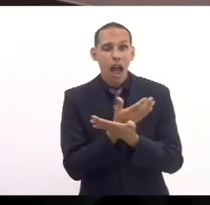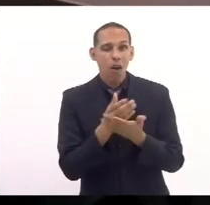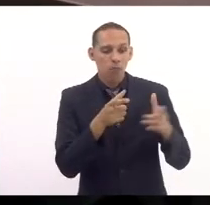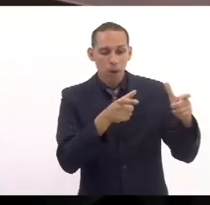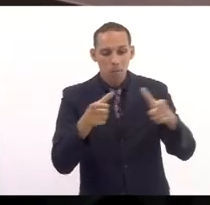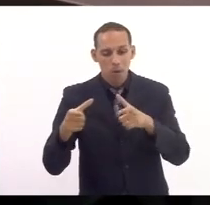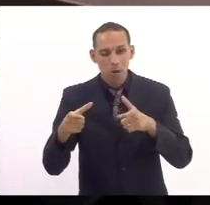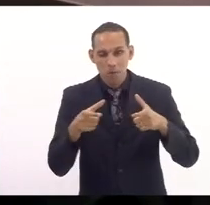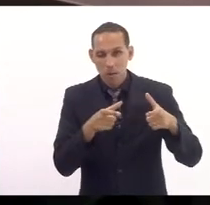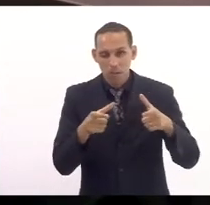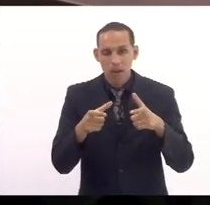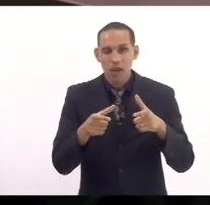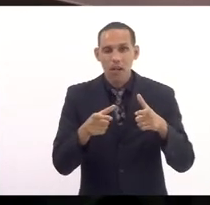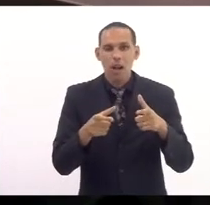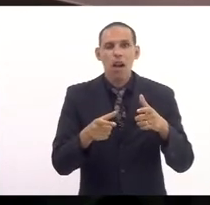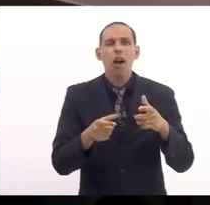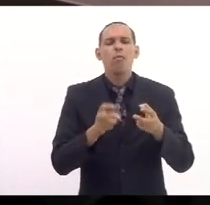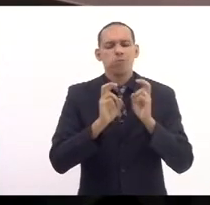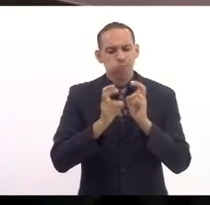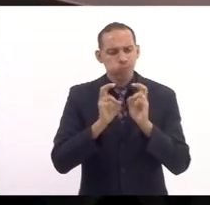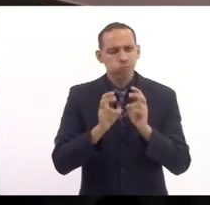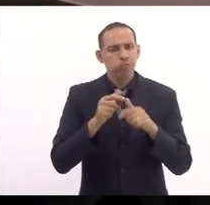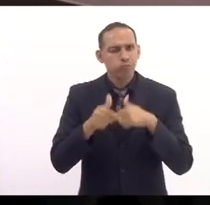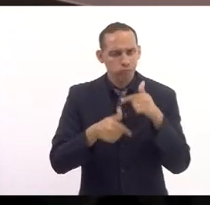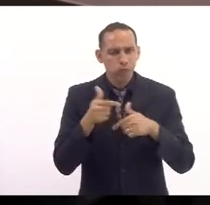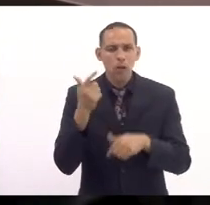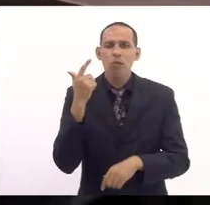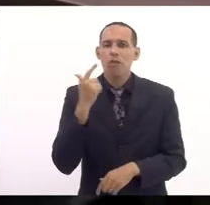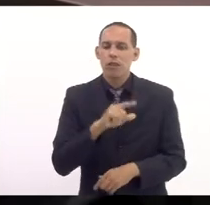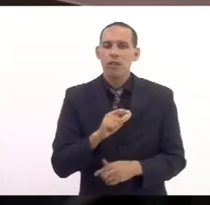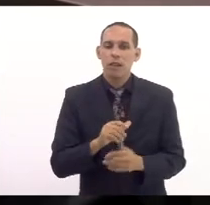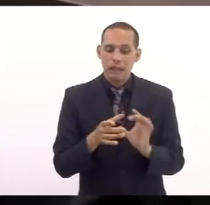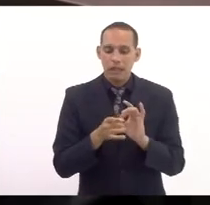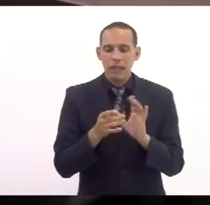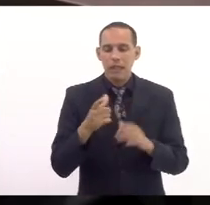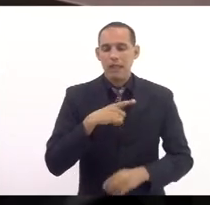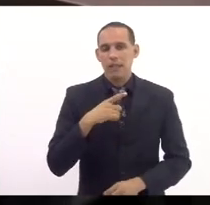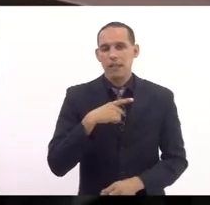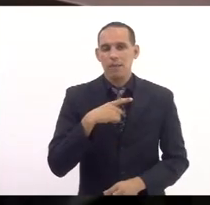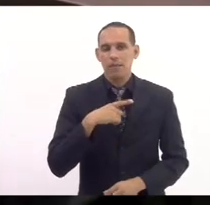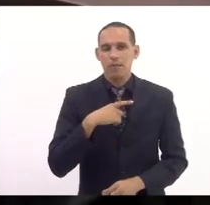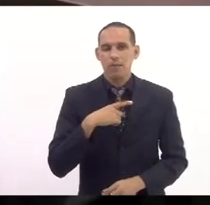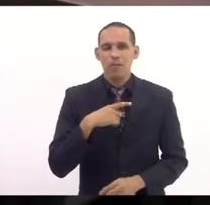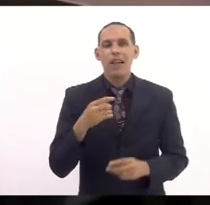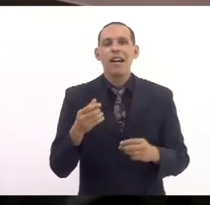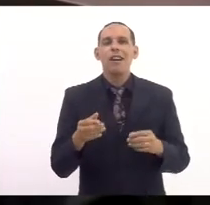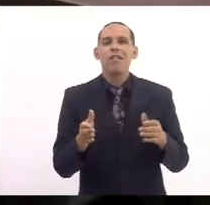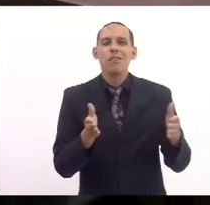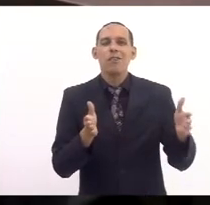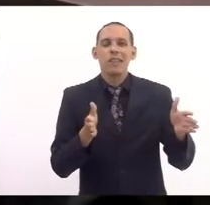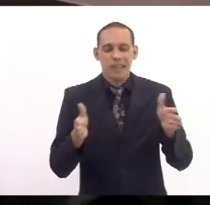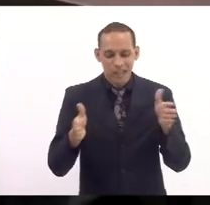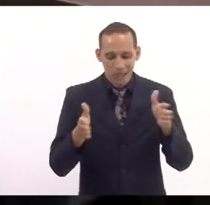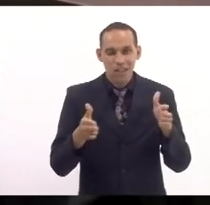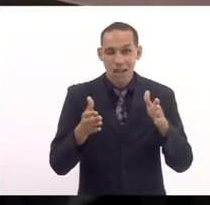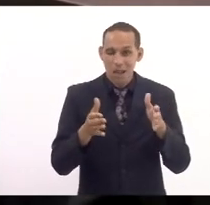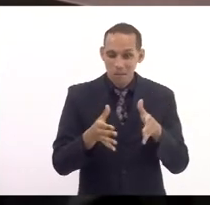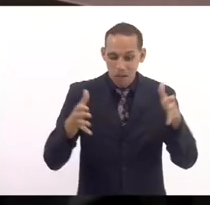manhã com licenciamento, mas deu para operar. Intervalo um pouco maior, mas operou, ramal de Saracuruna. Sim.